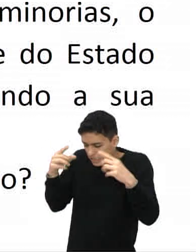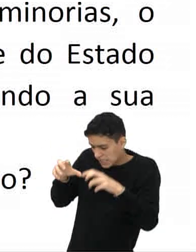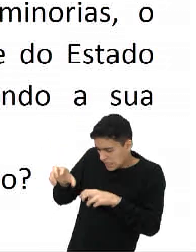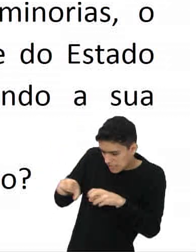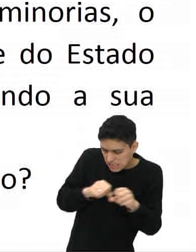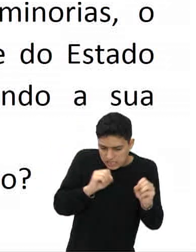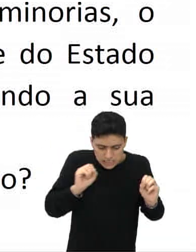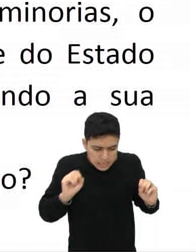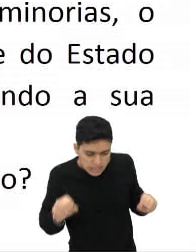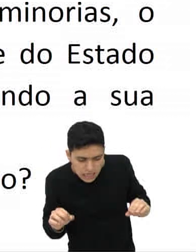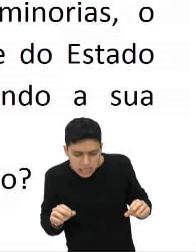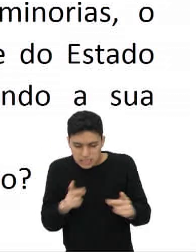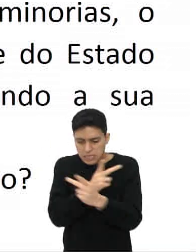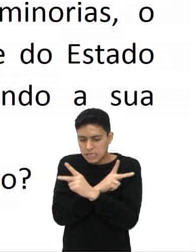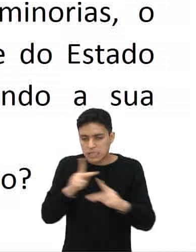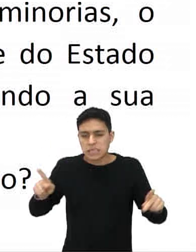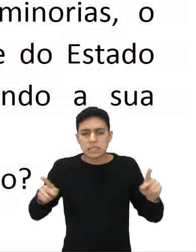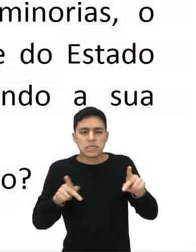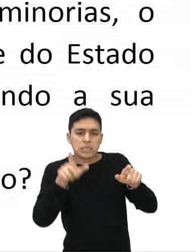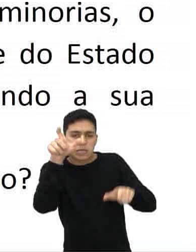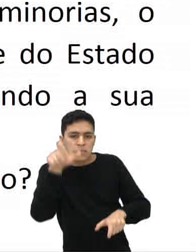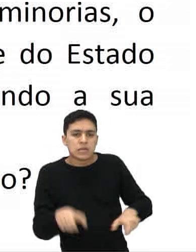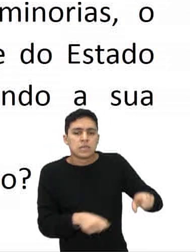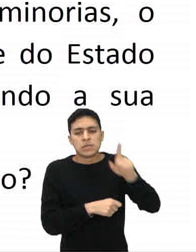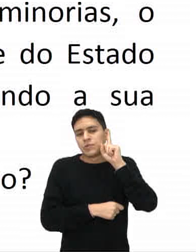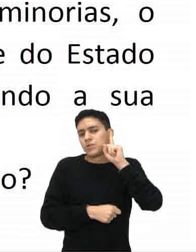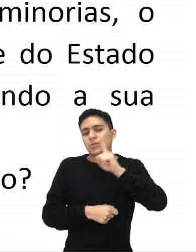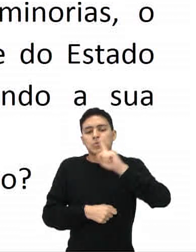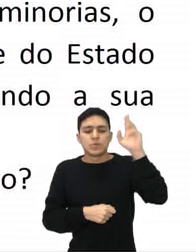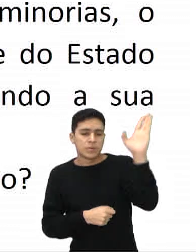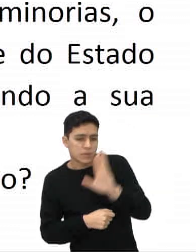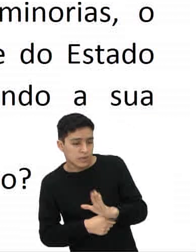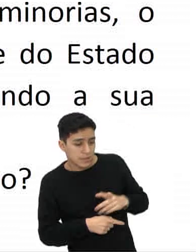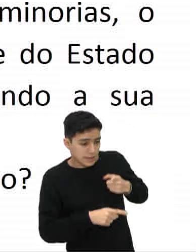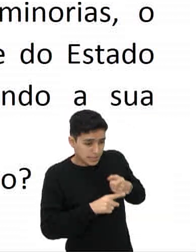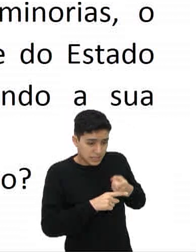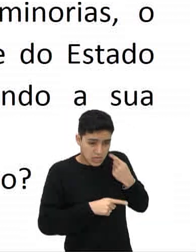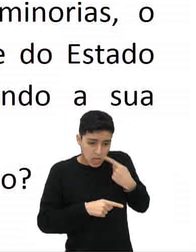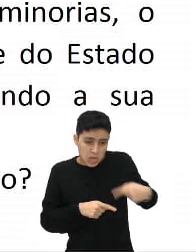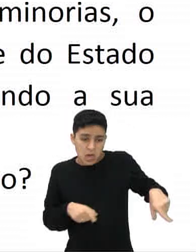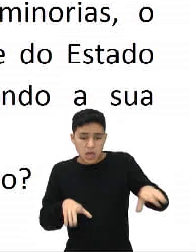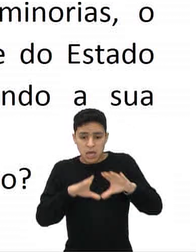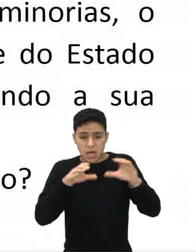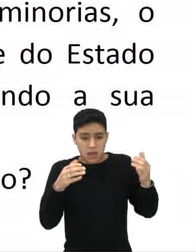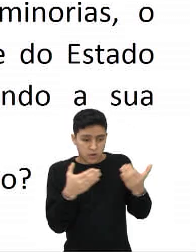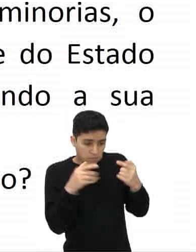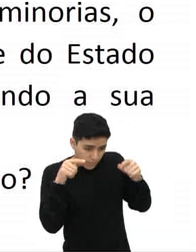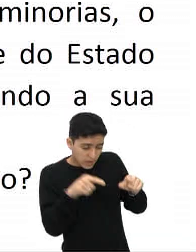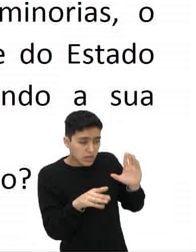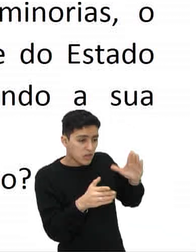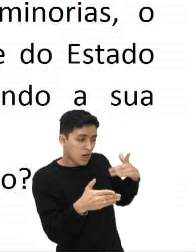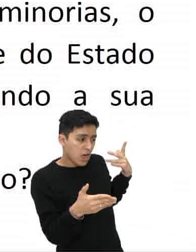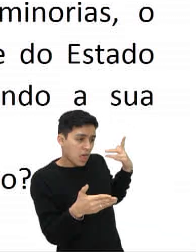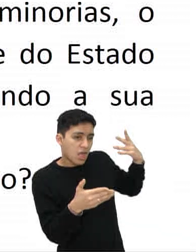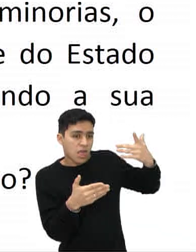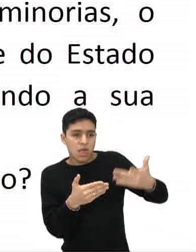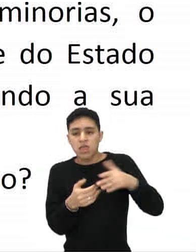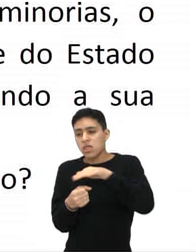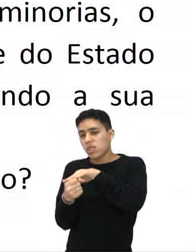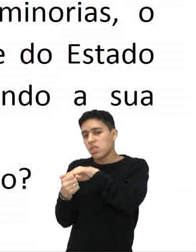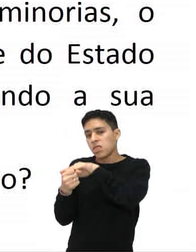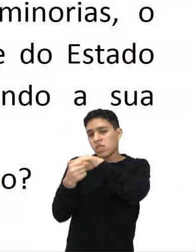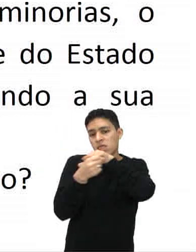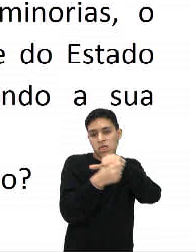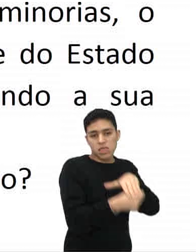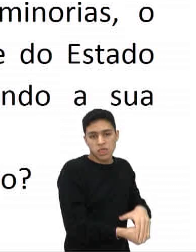formação educacional dos surdos no Brasil, visto que a comunidade, historicamente, marginaliza